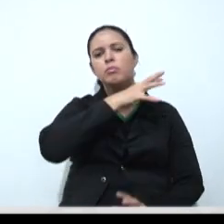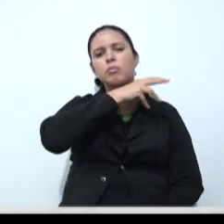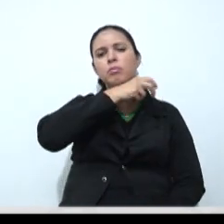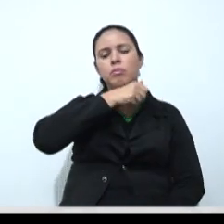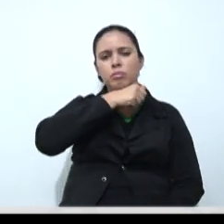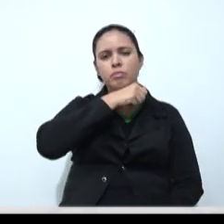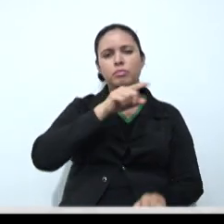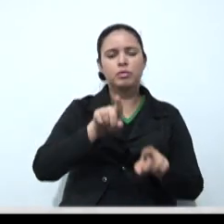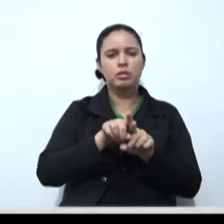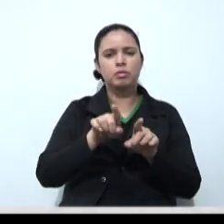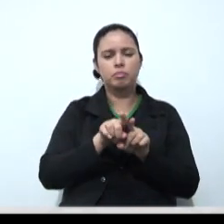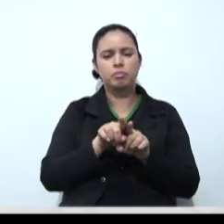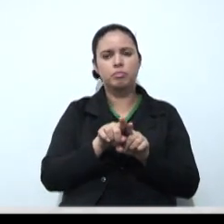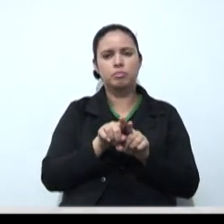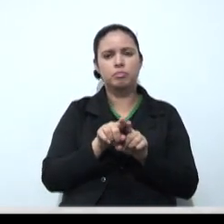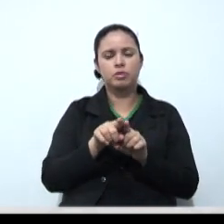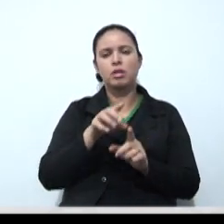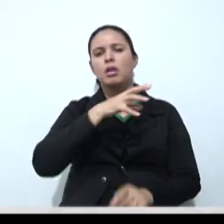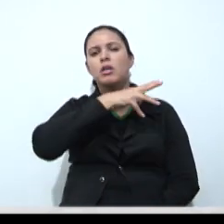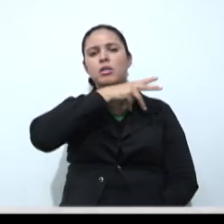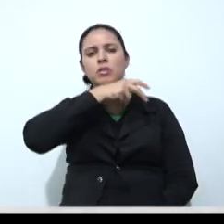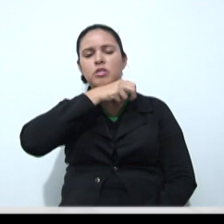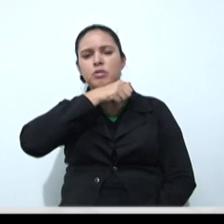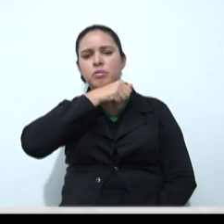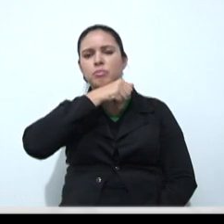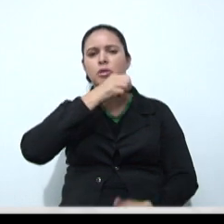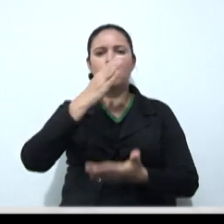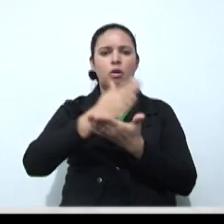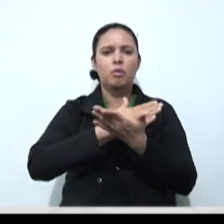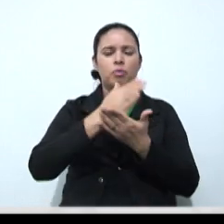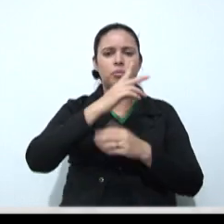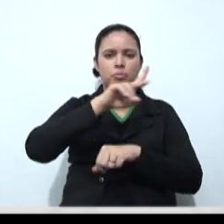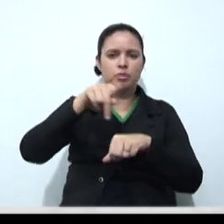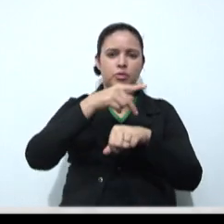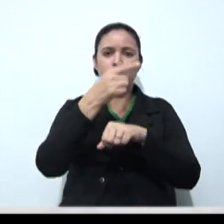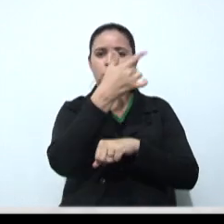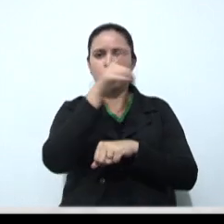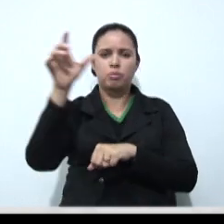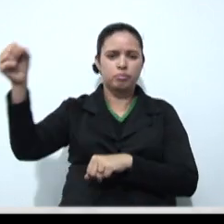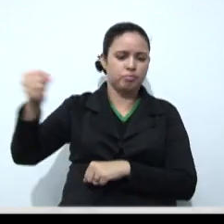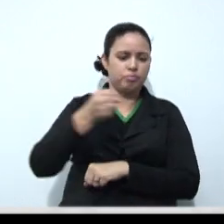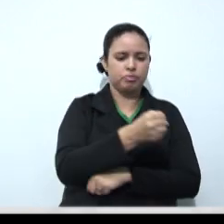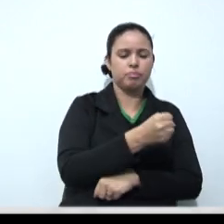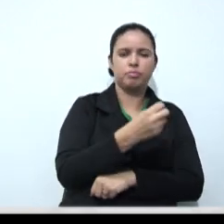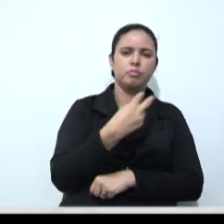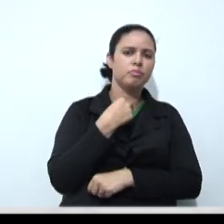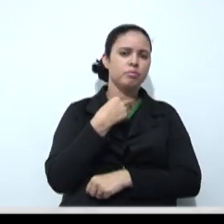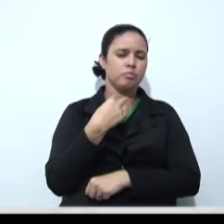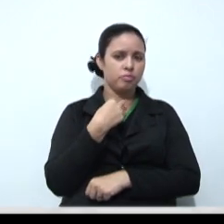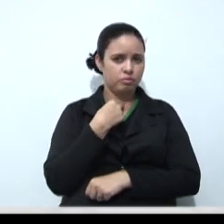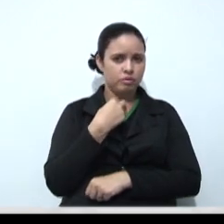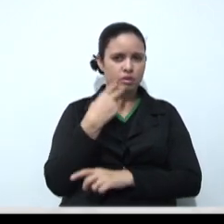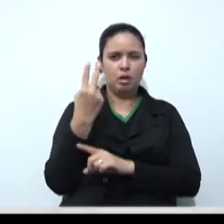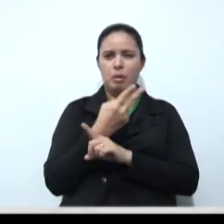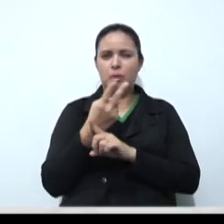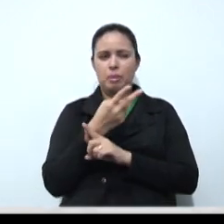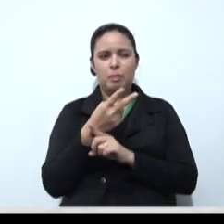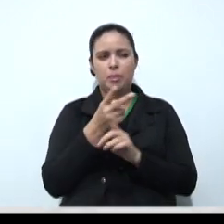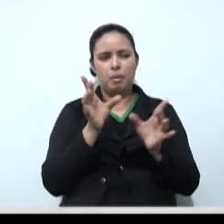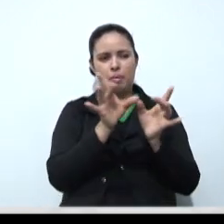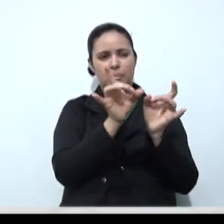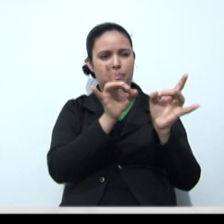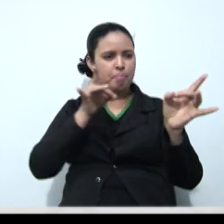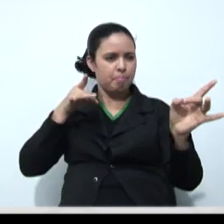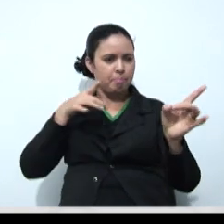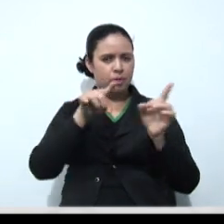a introdução de espécie exótica, ou seja, importada, e a caça amadorística sem autorização